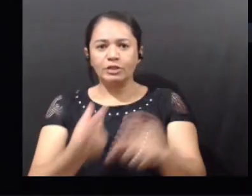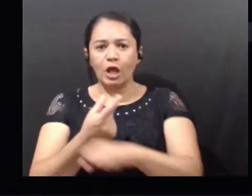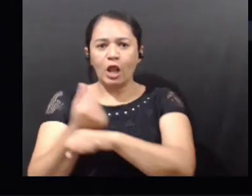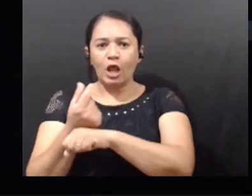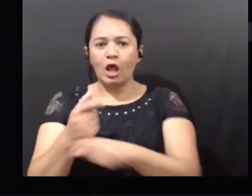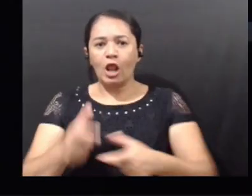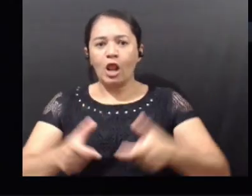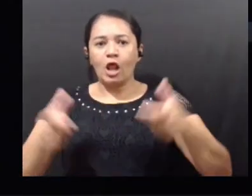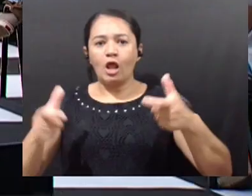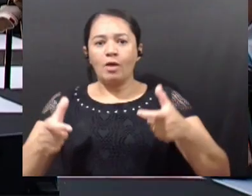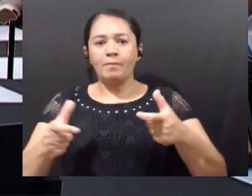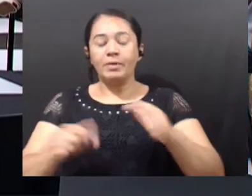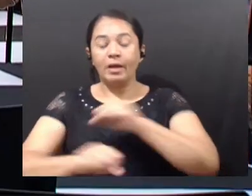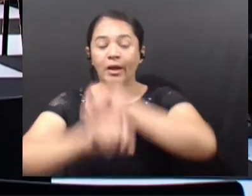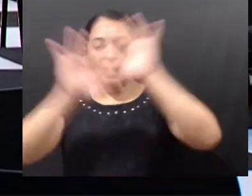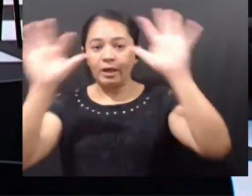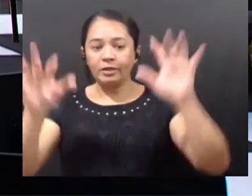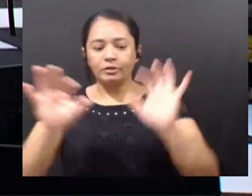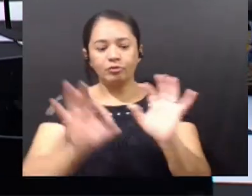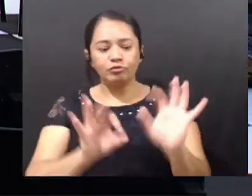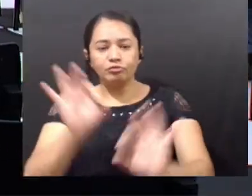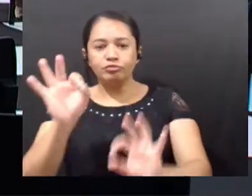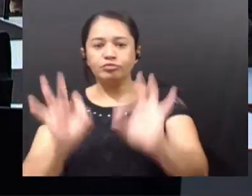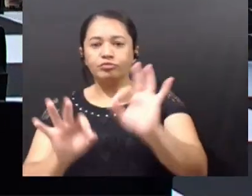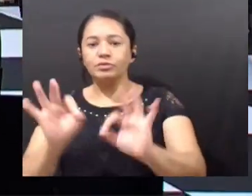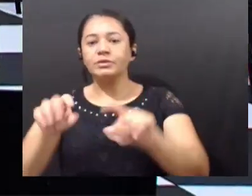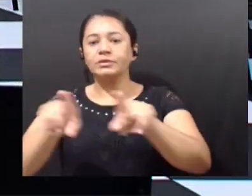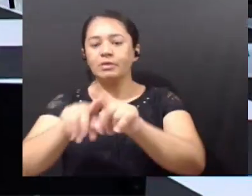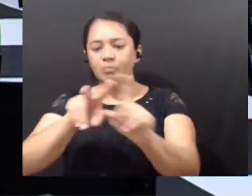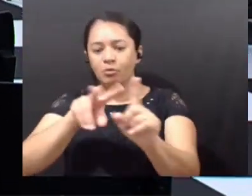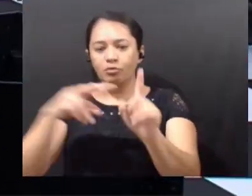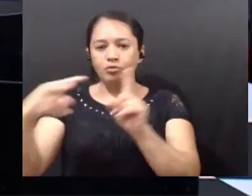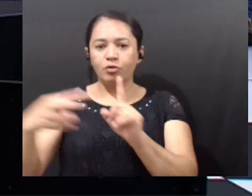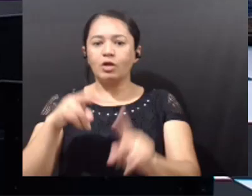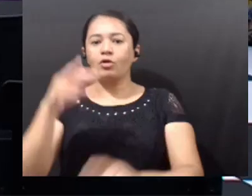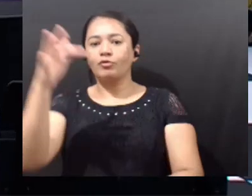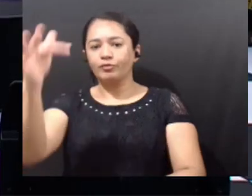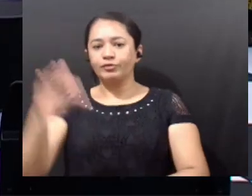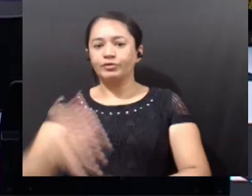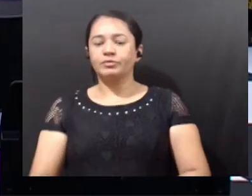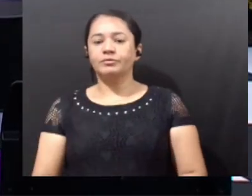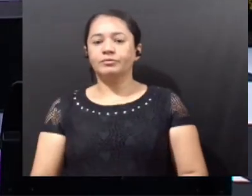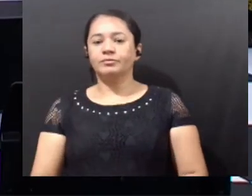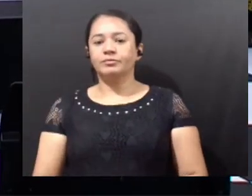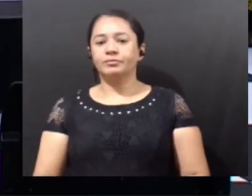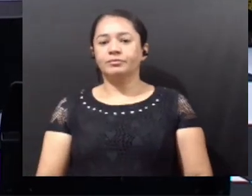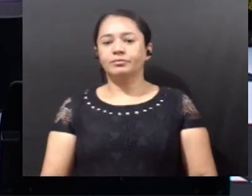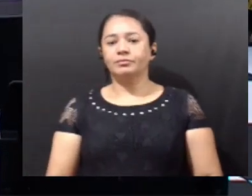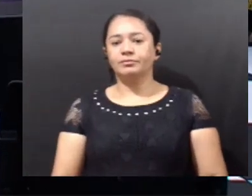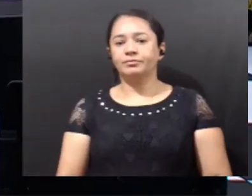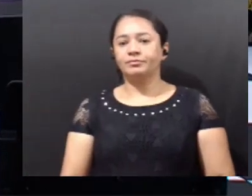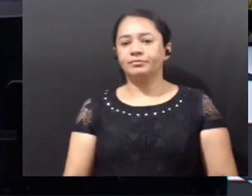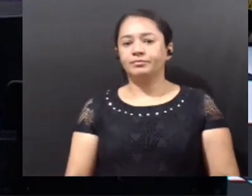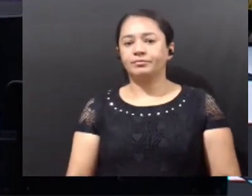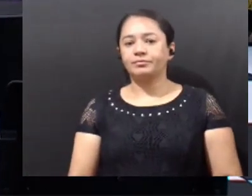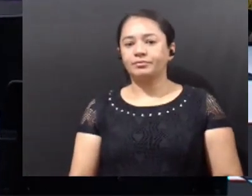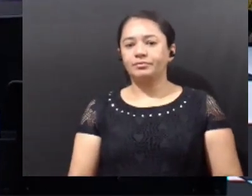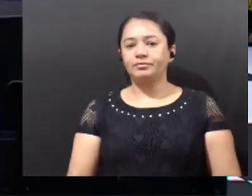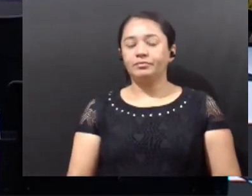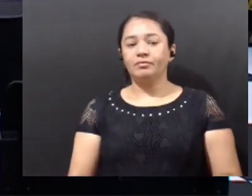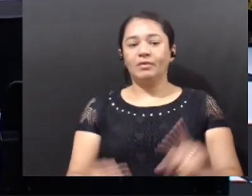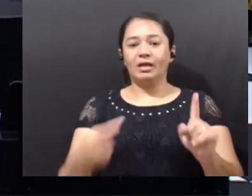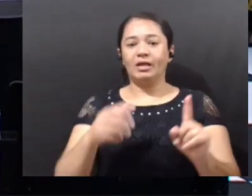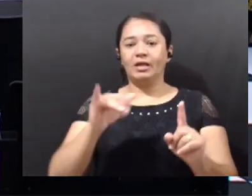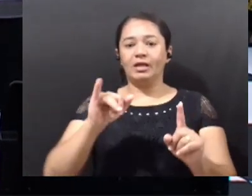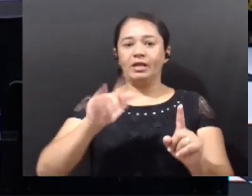clareza, organização e visão de futuro. Igor Duarte, que é conselheiro empresarial e mentor, levou